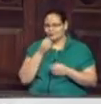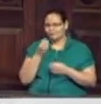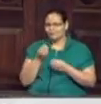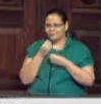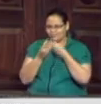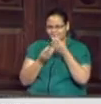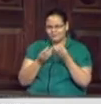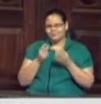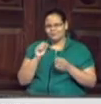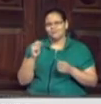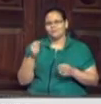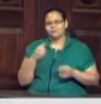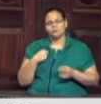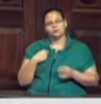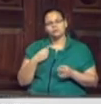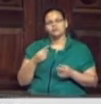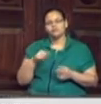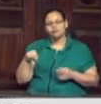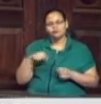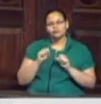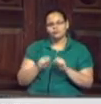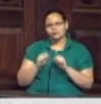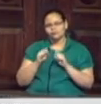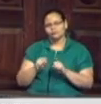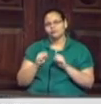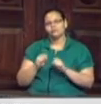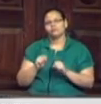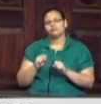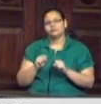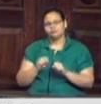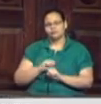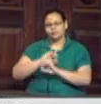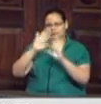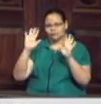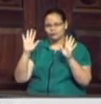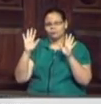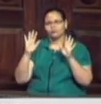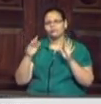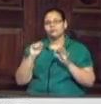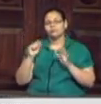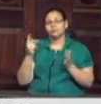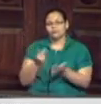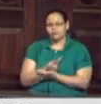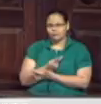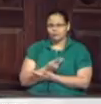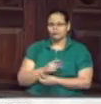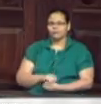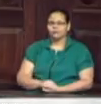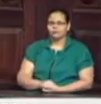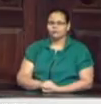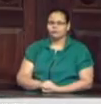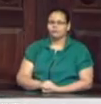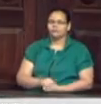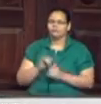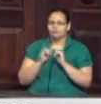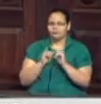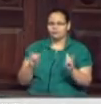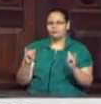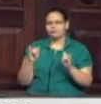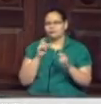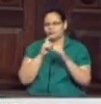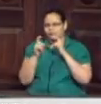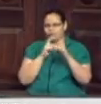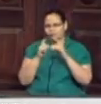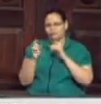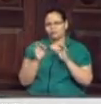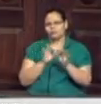denúncia para si, para que a gente possa esclarecer o que está acontecendo. Muito obrigada. Anuncio em discussão única